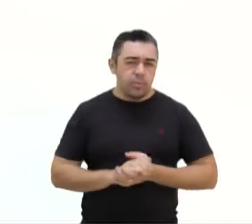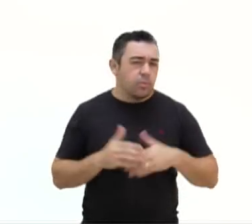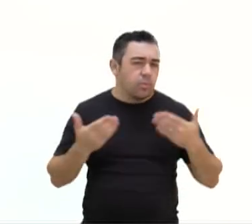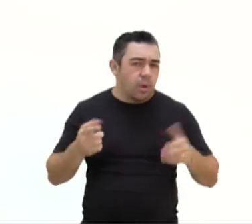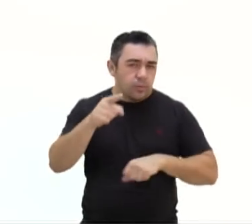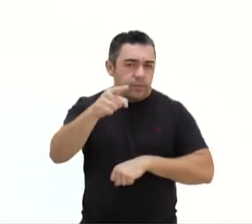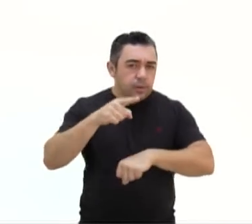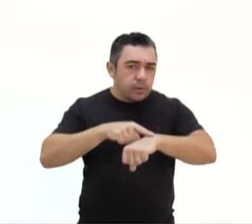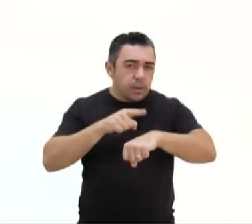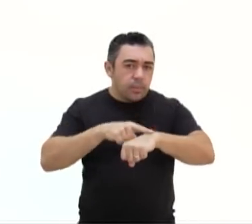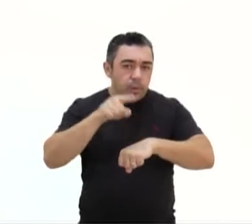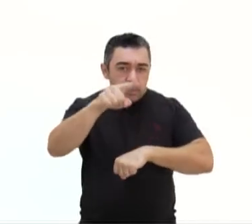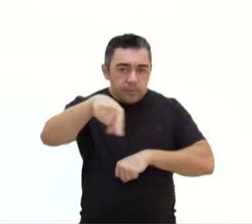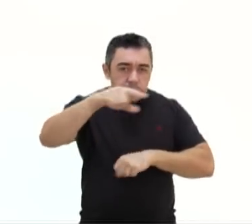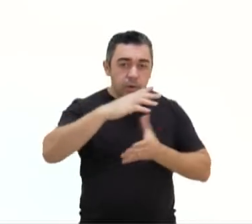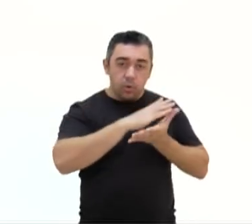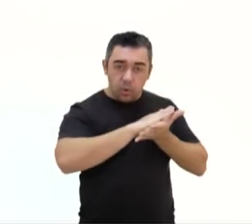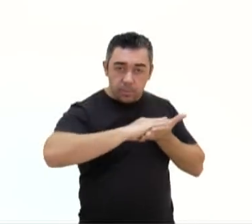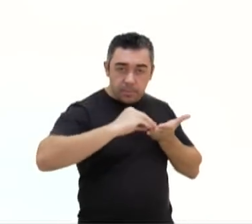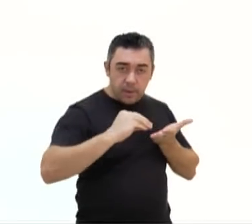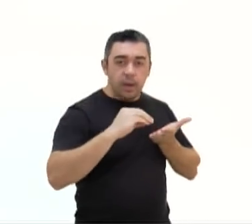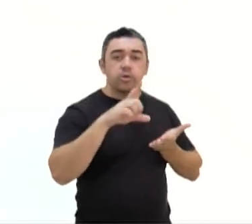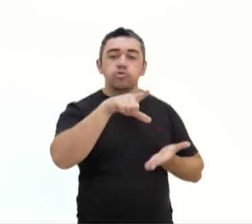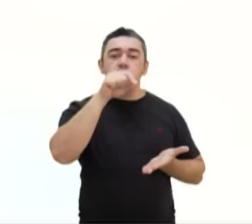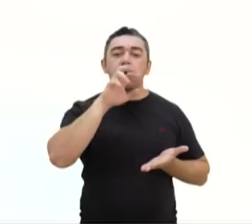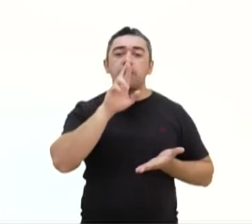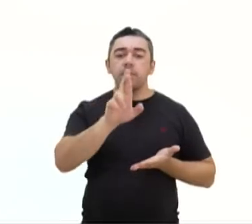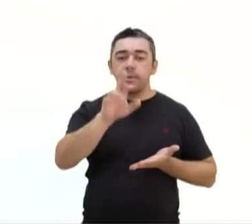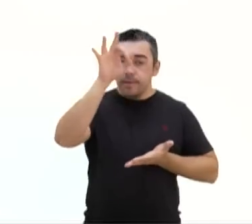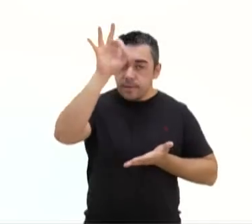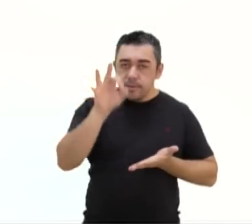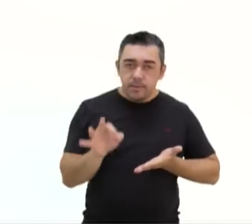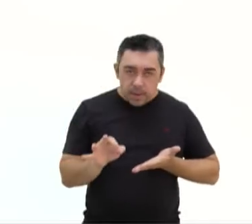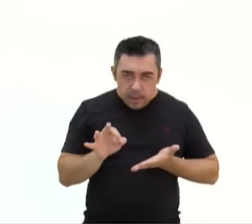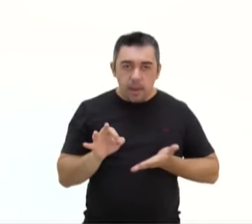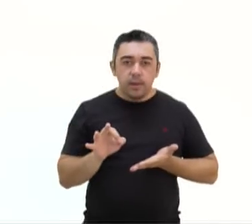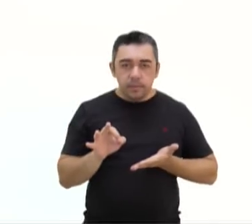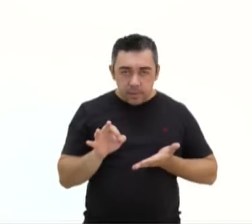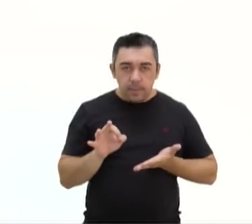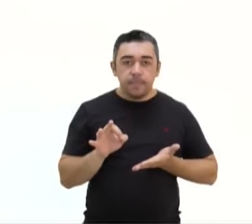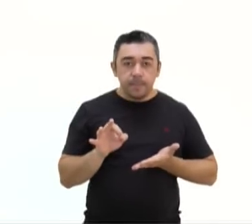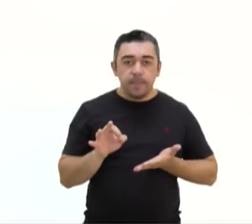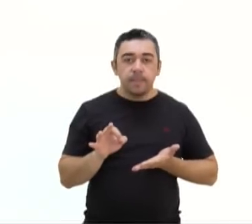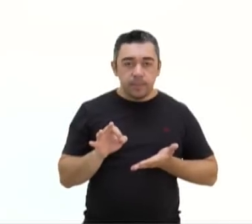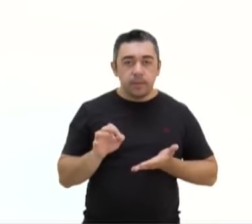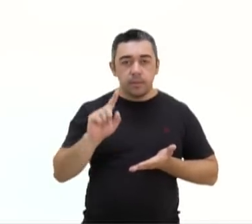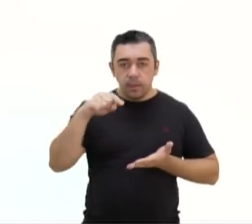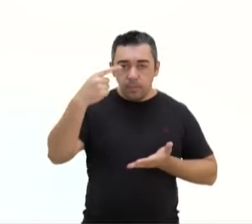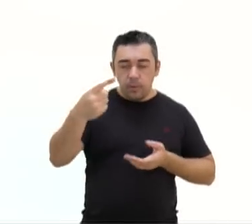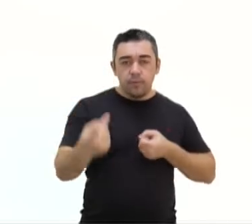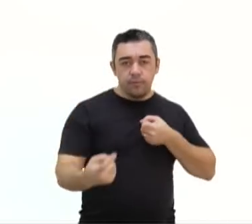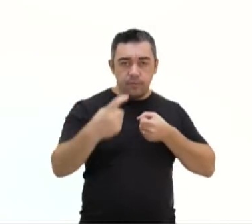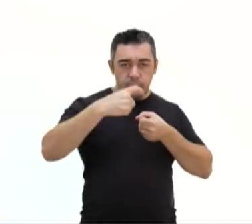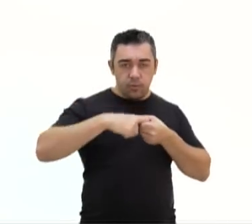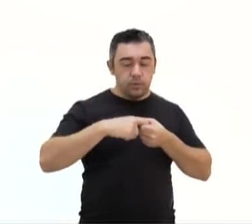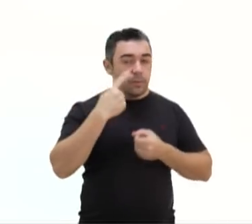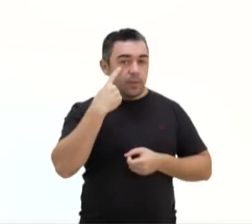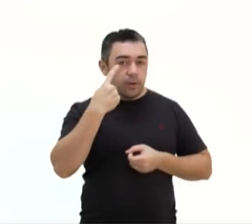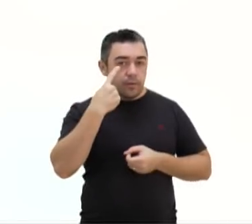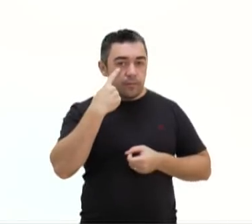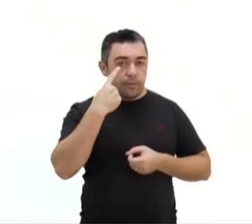um tempo para vocês copiarem, escolherem uma alternativa correta e logo mais a gente vem